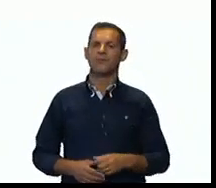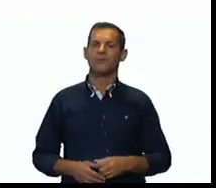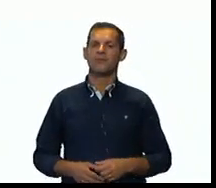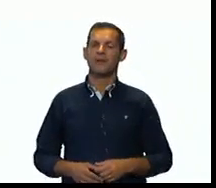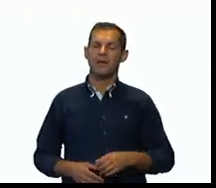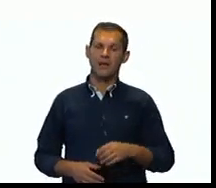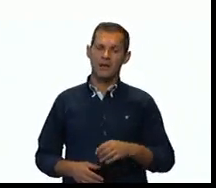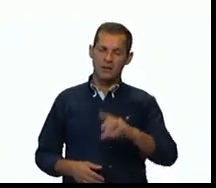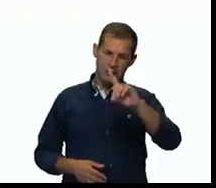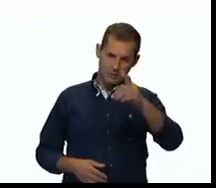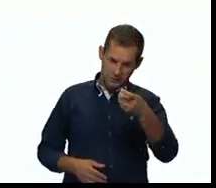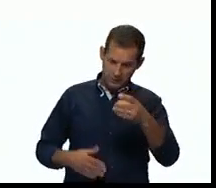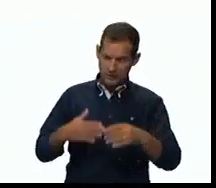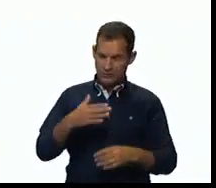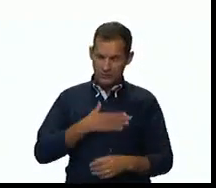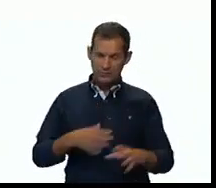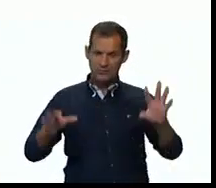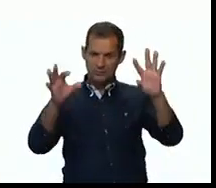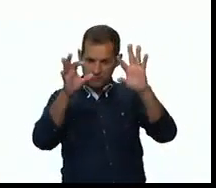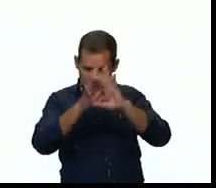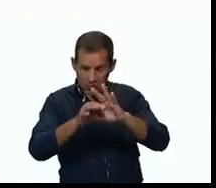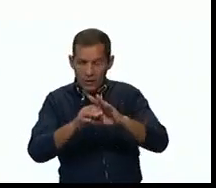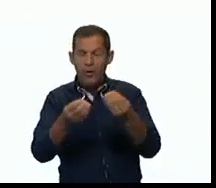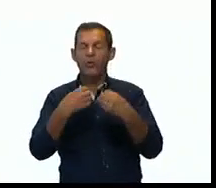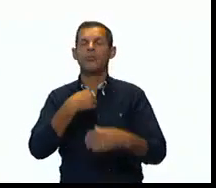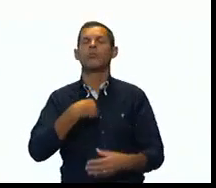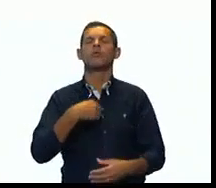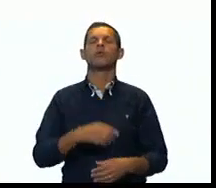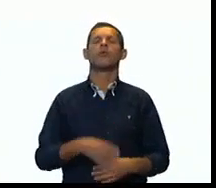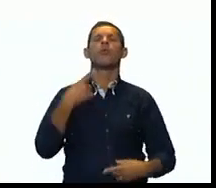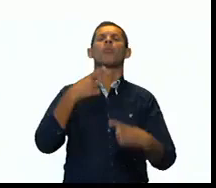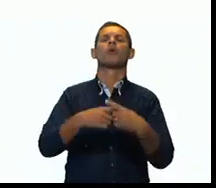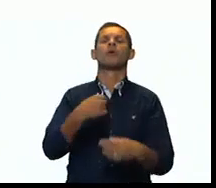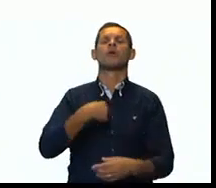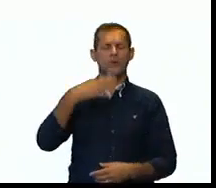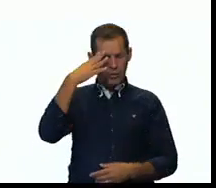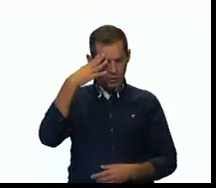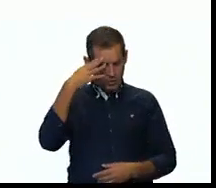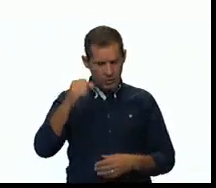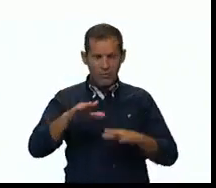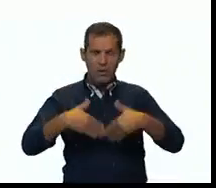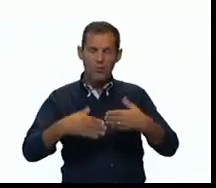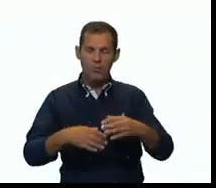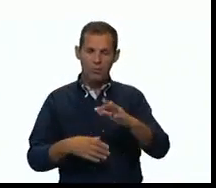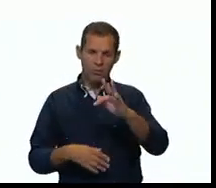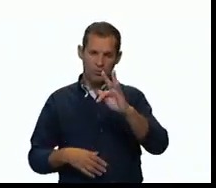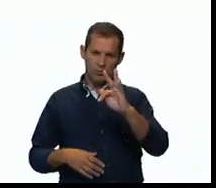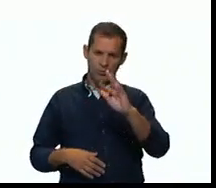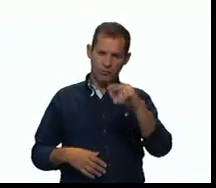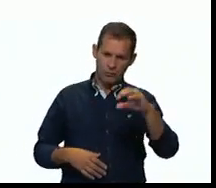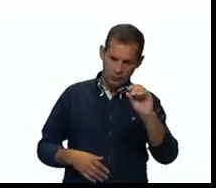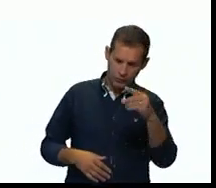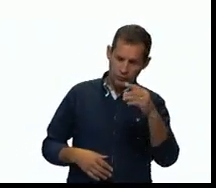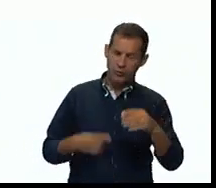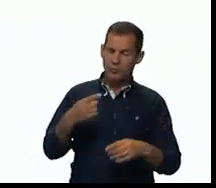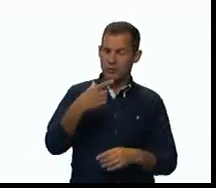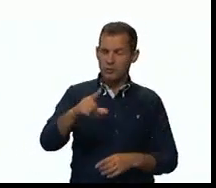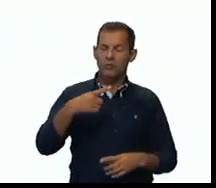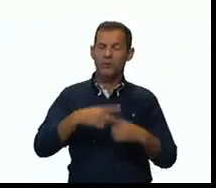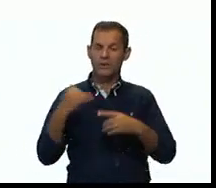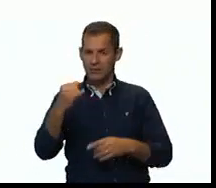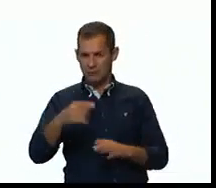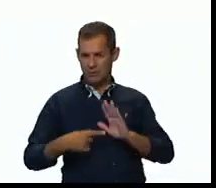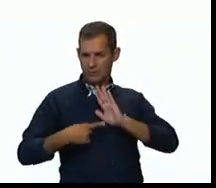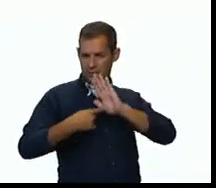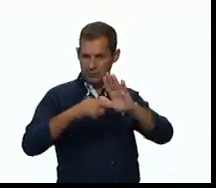a dx, que é a minha integral. Como que eu vou, como que eu sei, né? Qual função menos a outra? Por isso que é importante